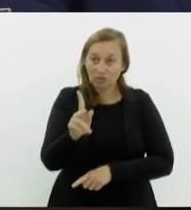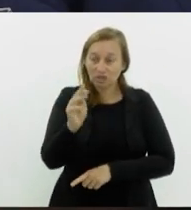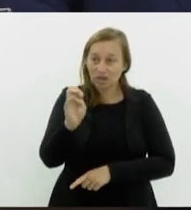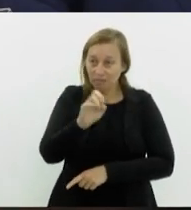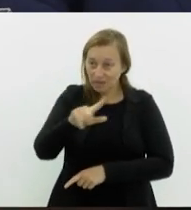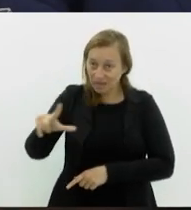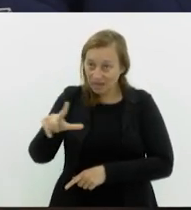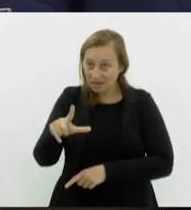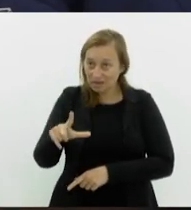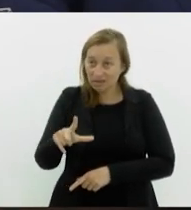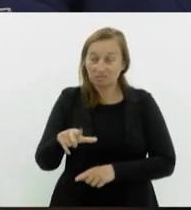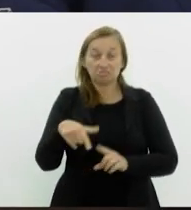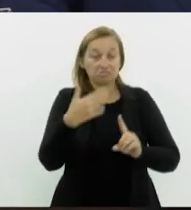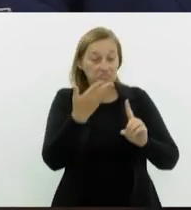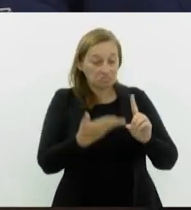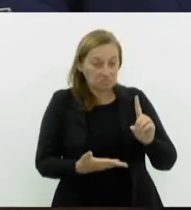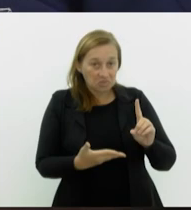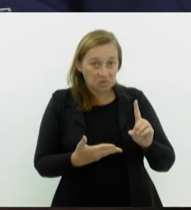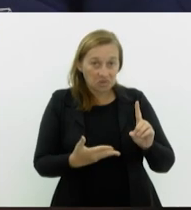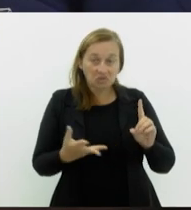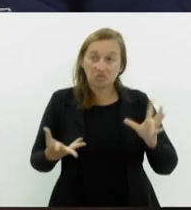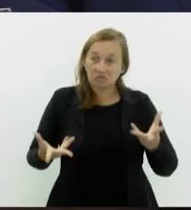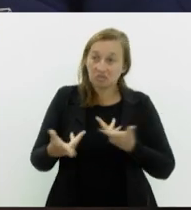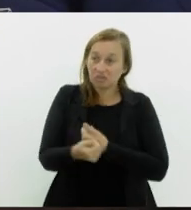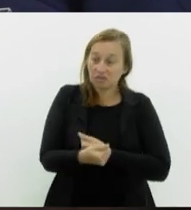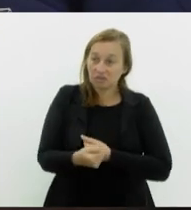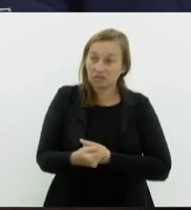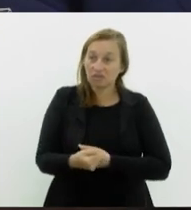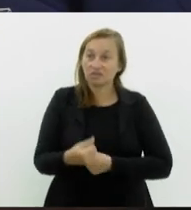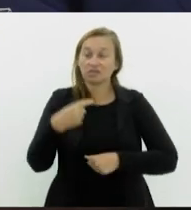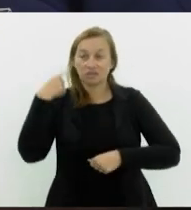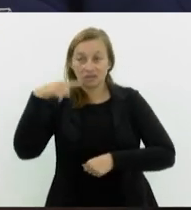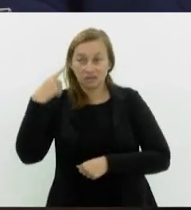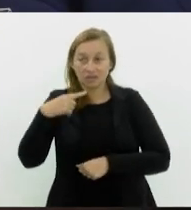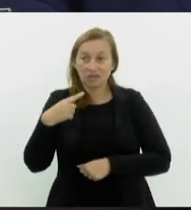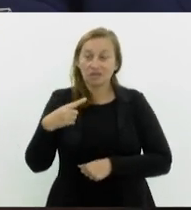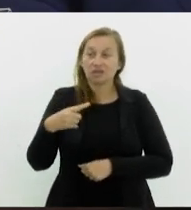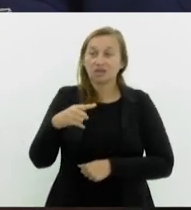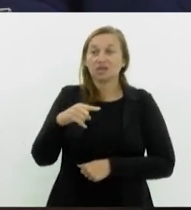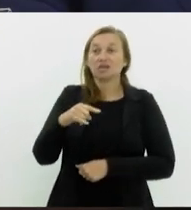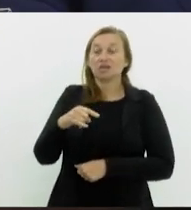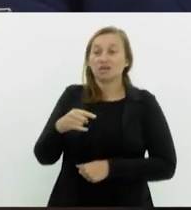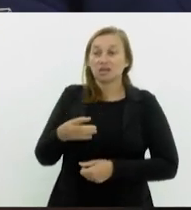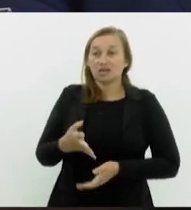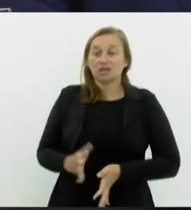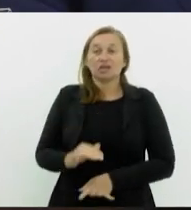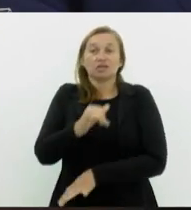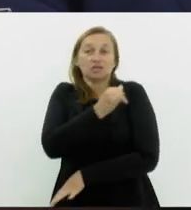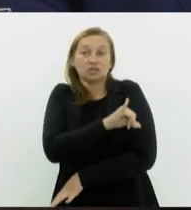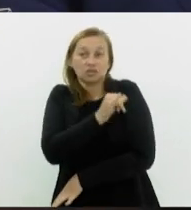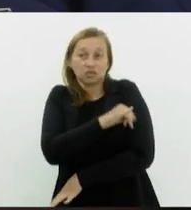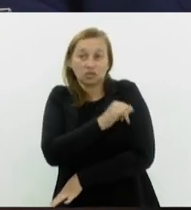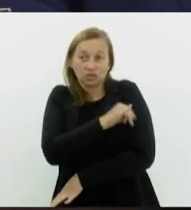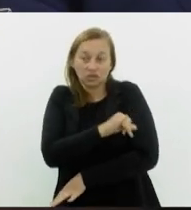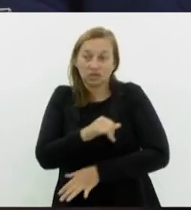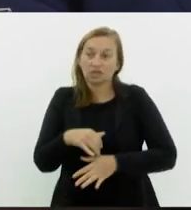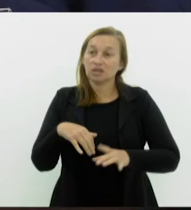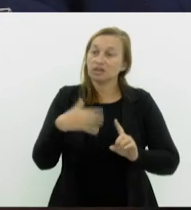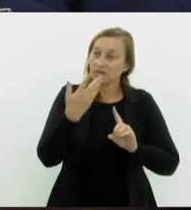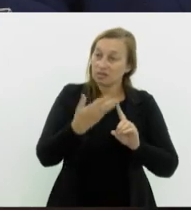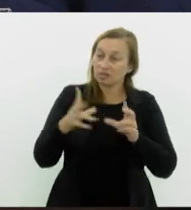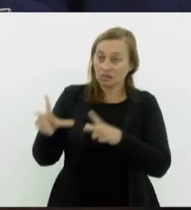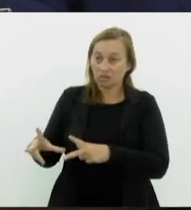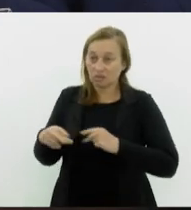Zéfiro, que é uma grande figura, honra a magistratura carioca e fluminense e é merecedor sobre todas as homenagens